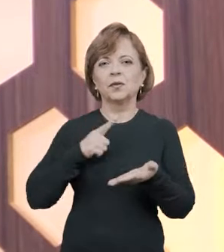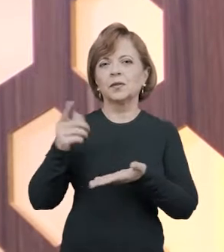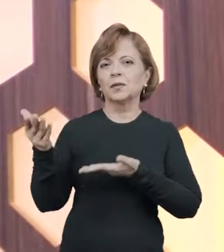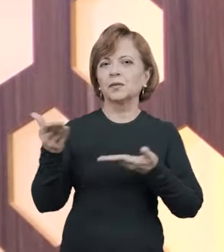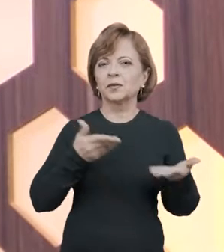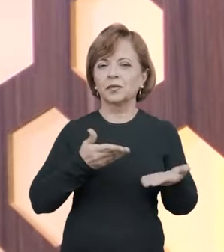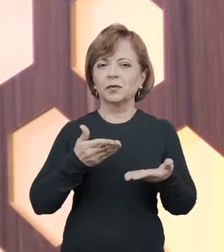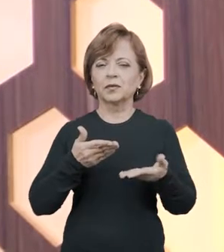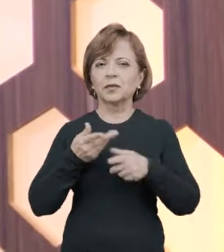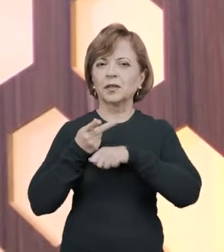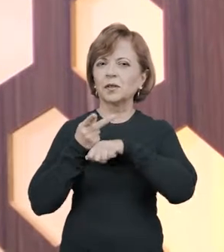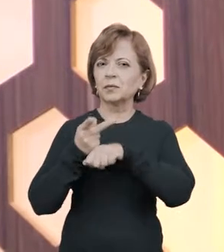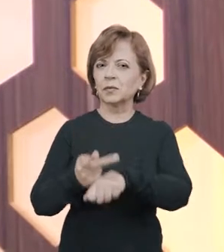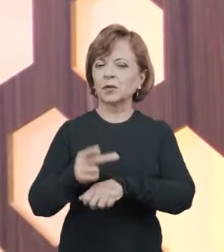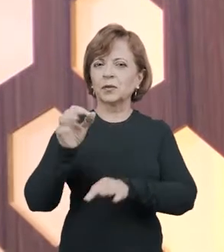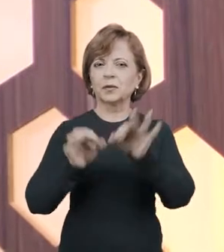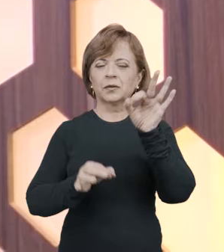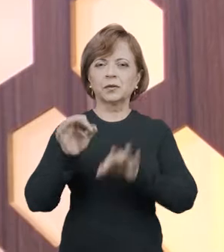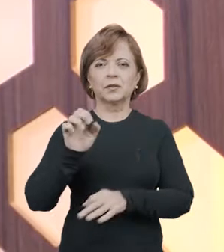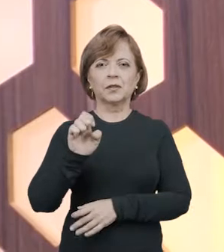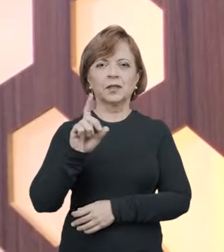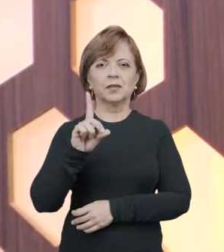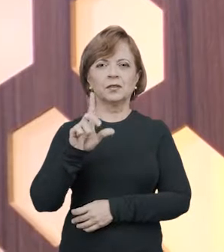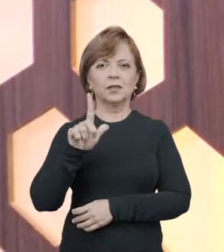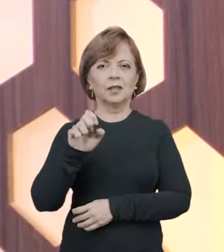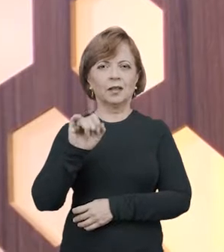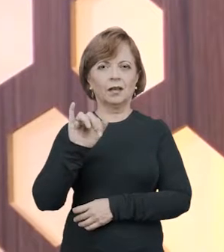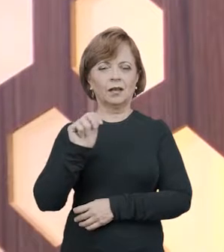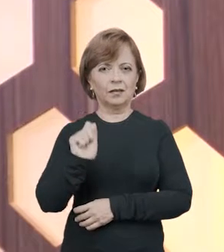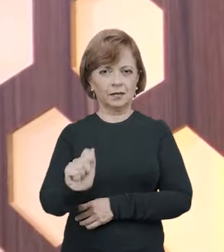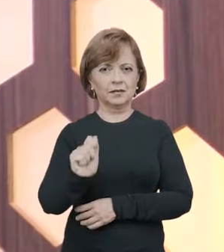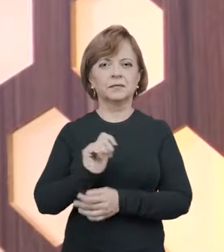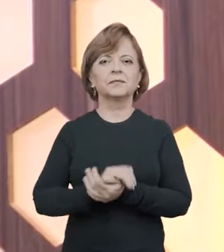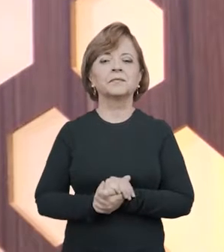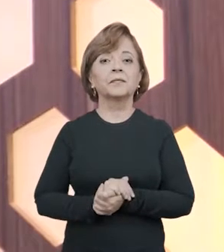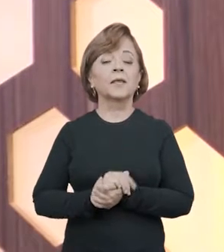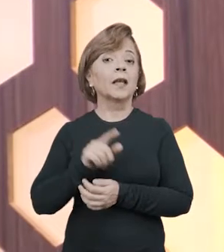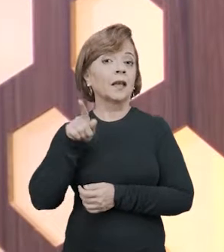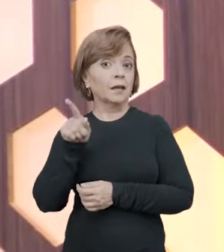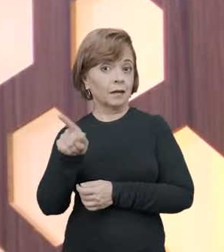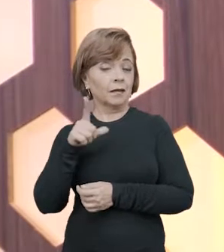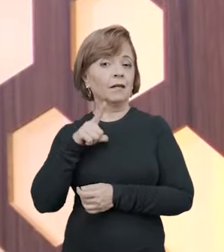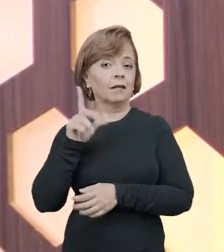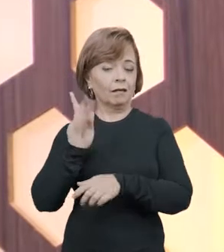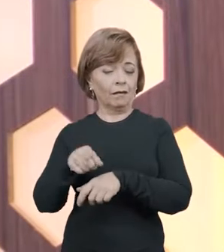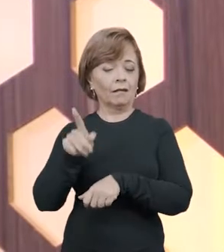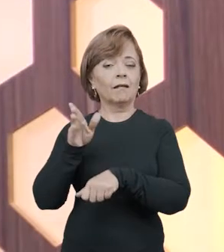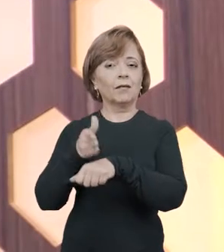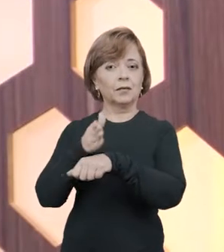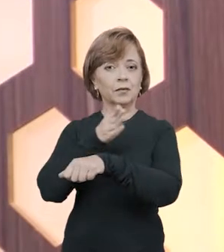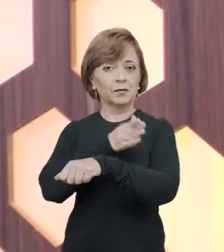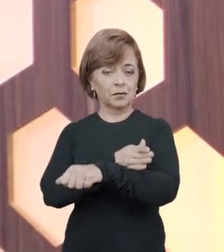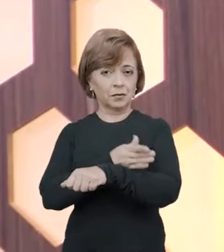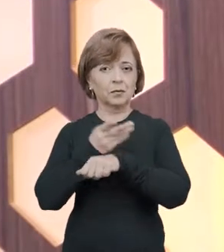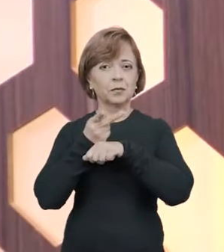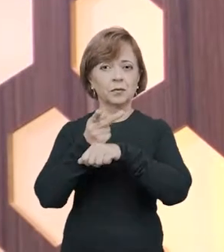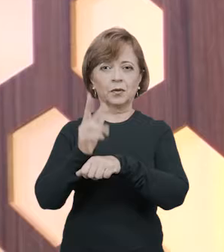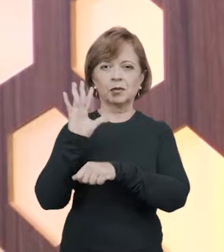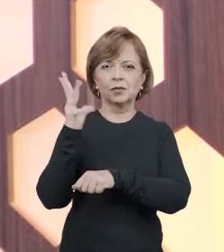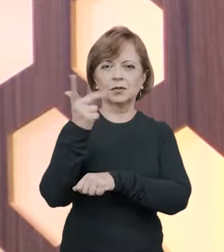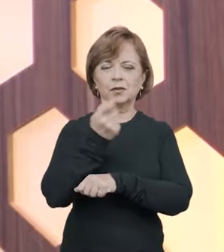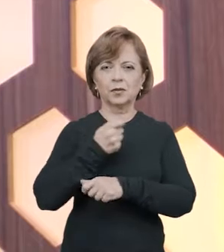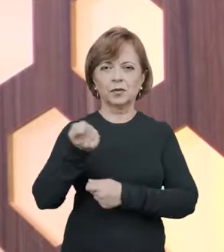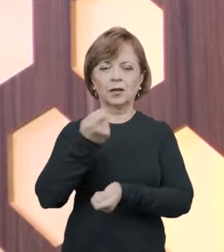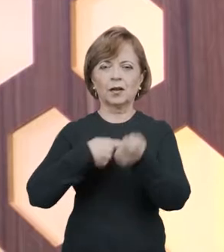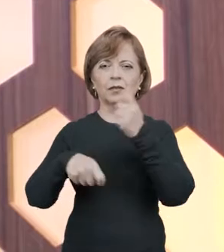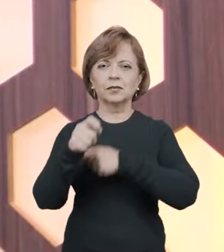como convidada a Procuradora de Justiça Edileia Gonçalves dos Santos Cesário. Ela que é Subprocuradora-Geral de Justiça de